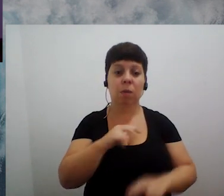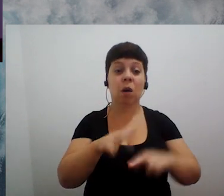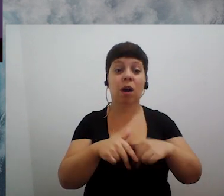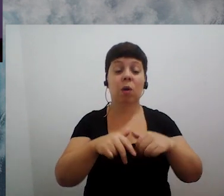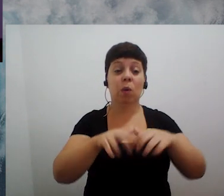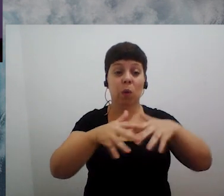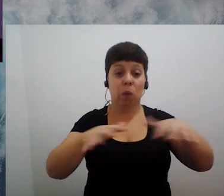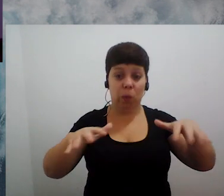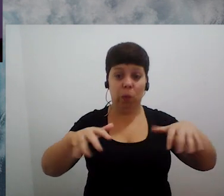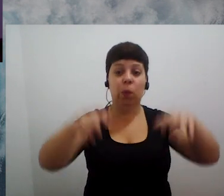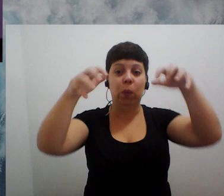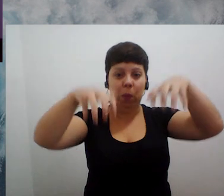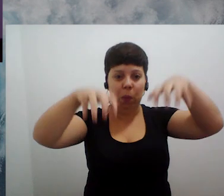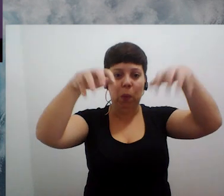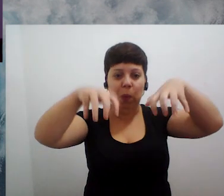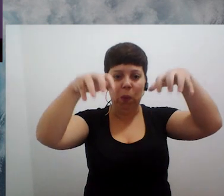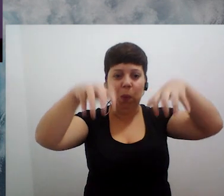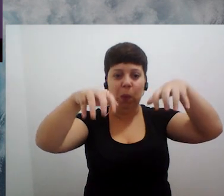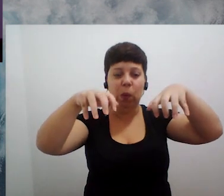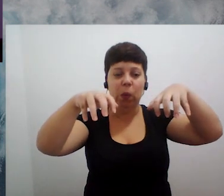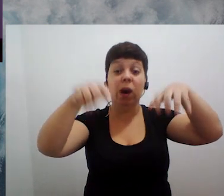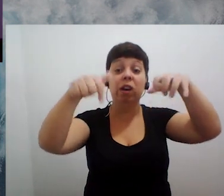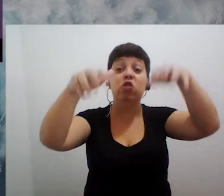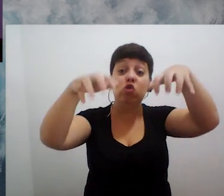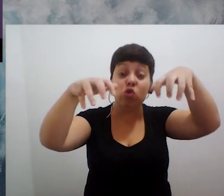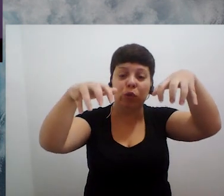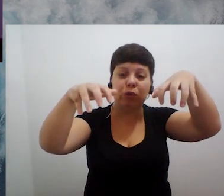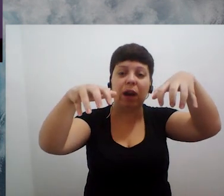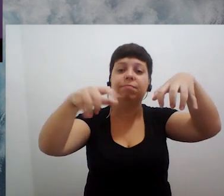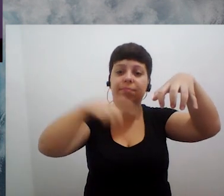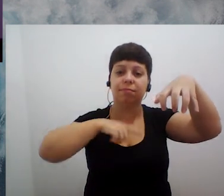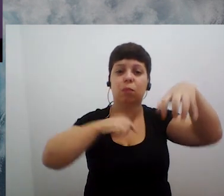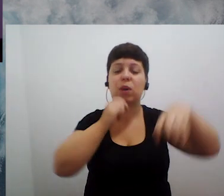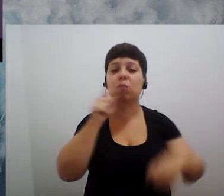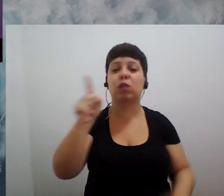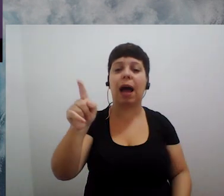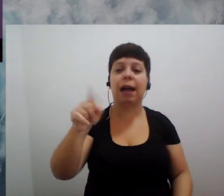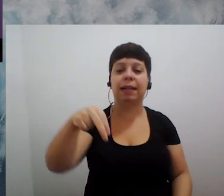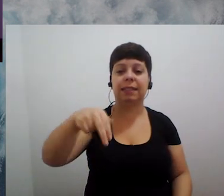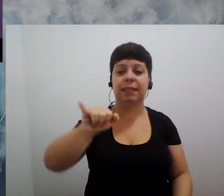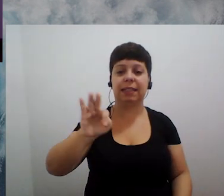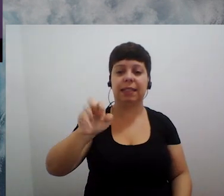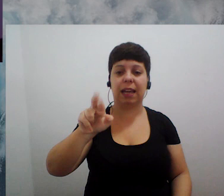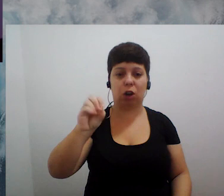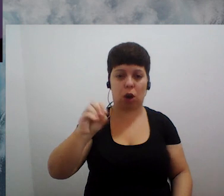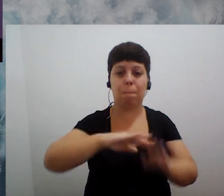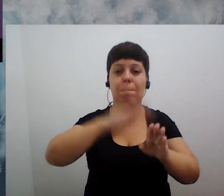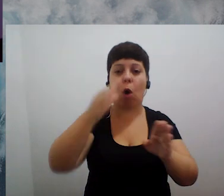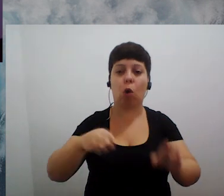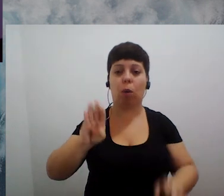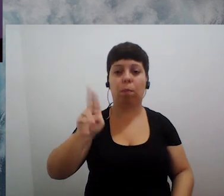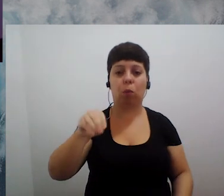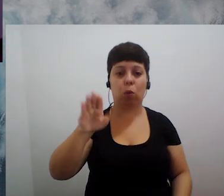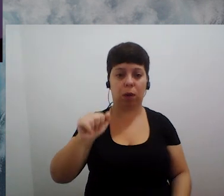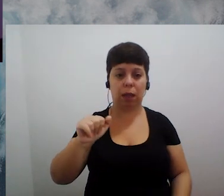em função do oceano, em função das chuvas que são intensificadas por fenômenos que ocorrem no oceano, em Niterói, por exemplo, no